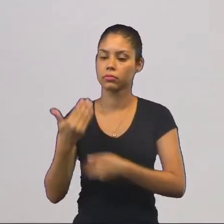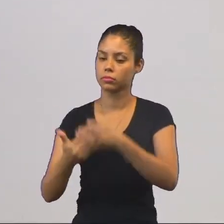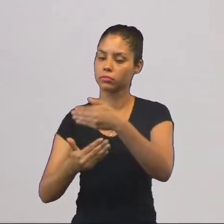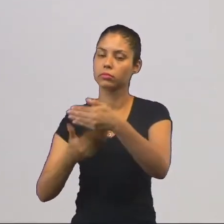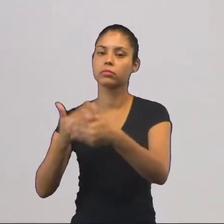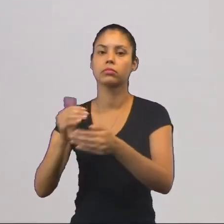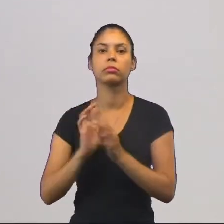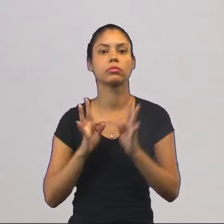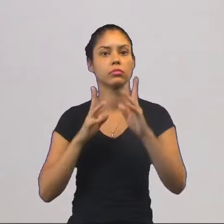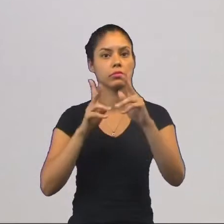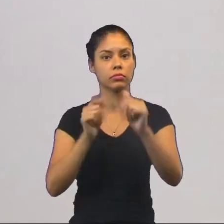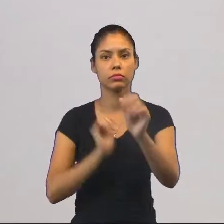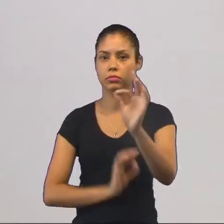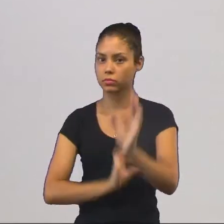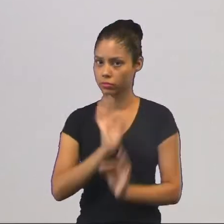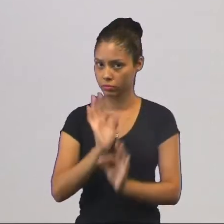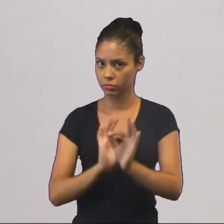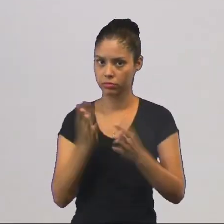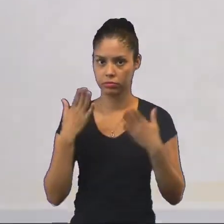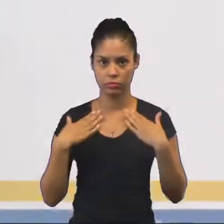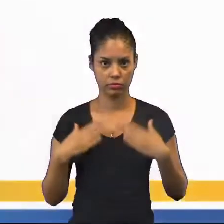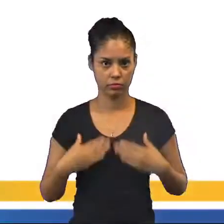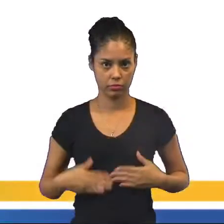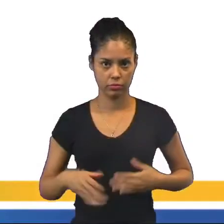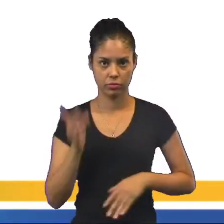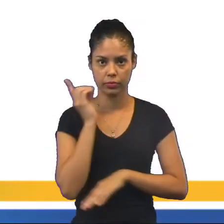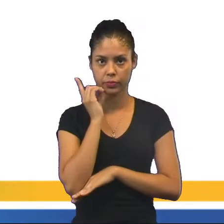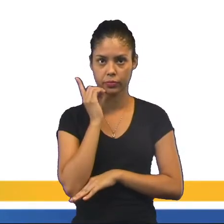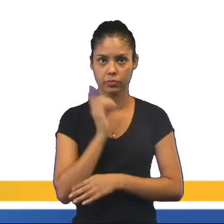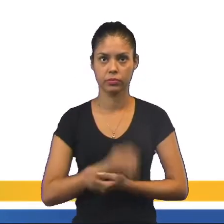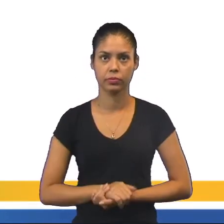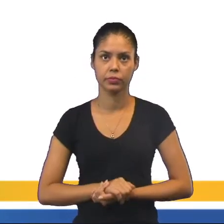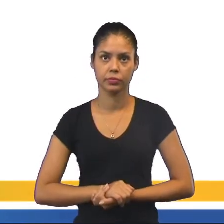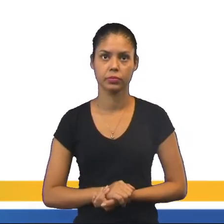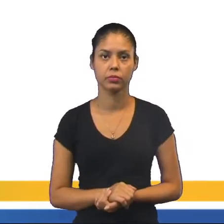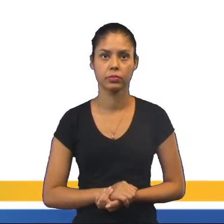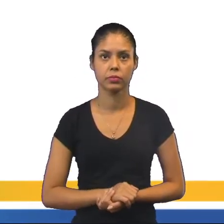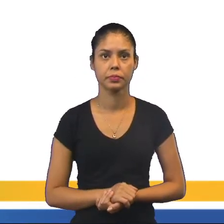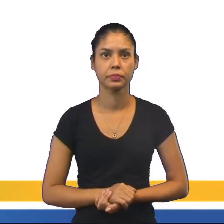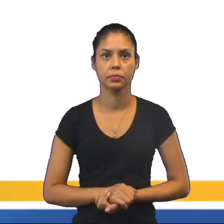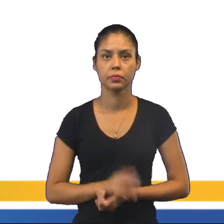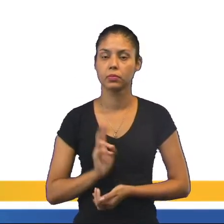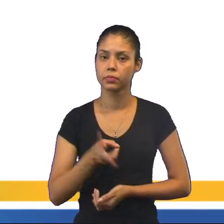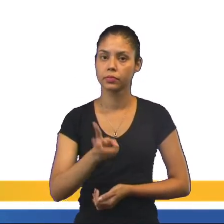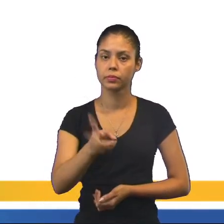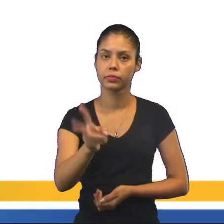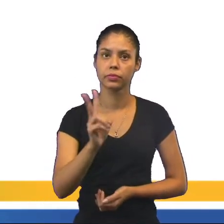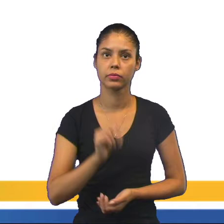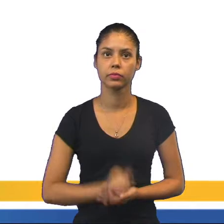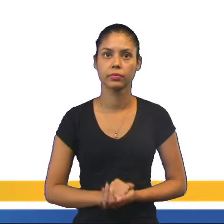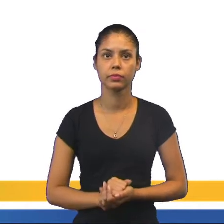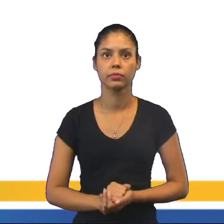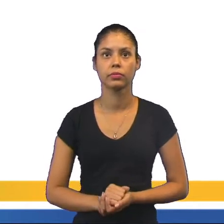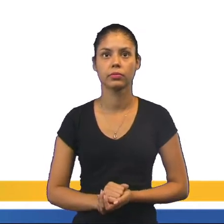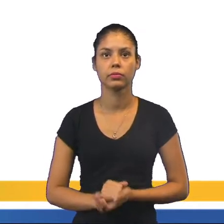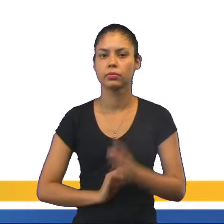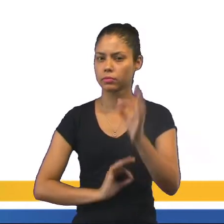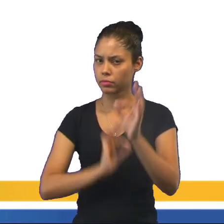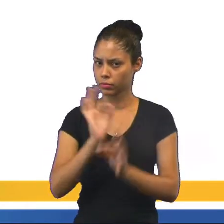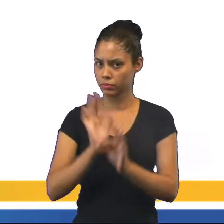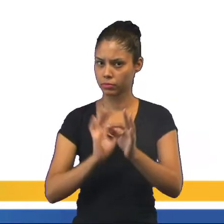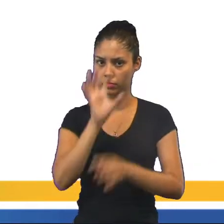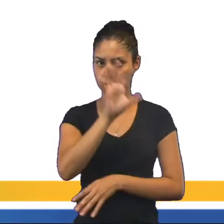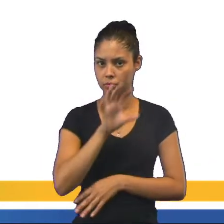desempenhar, na verdade, todas as atividades do nosso dia a dia. Seguindo aí, a gente tem um esqueminha, então,